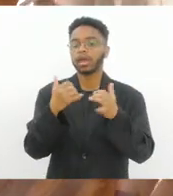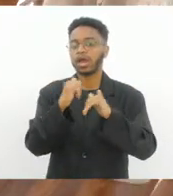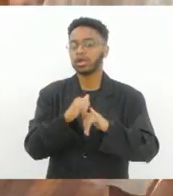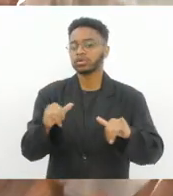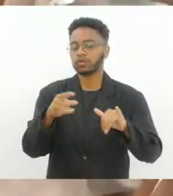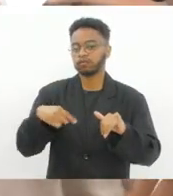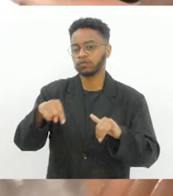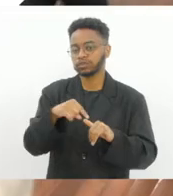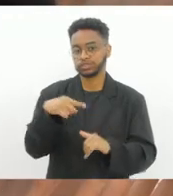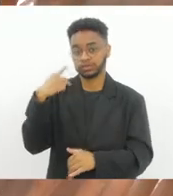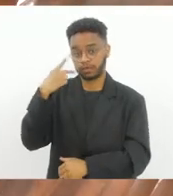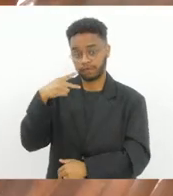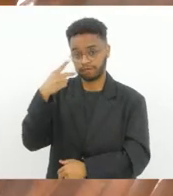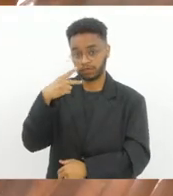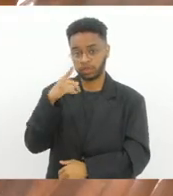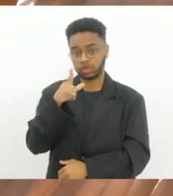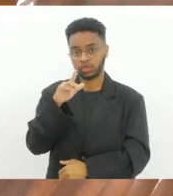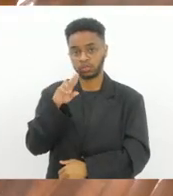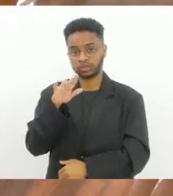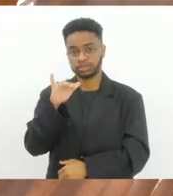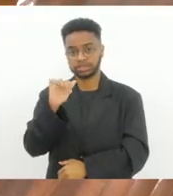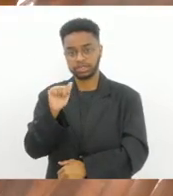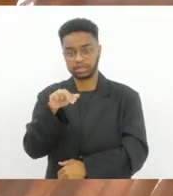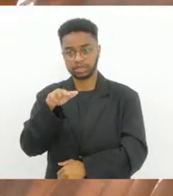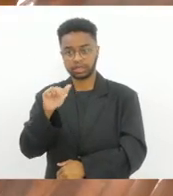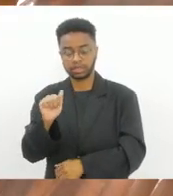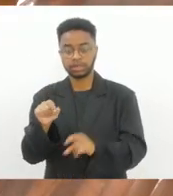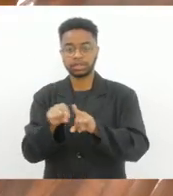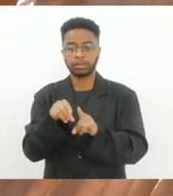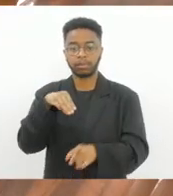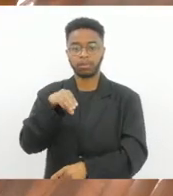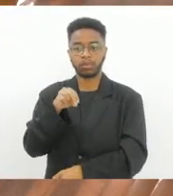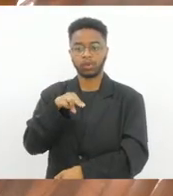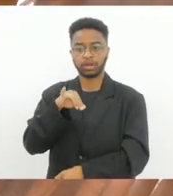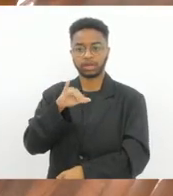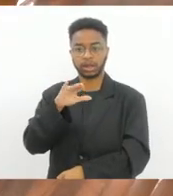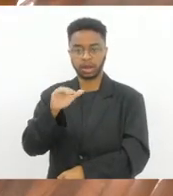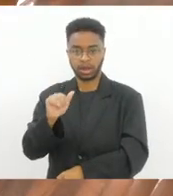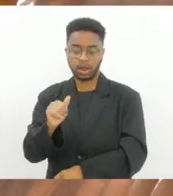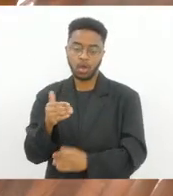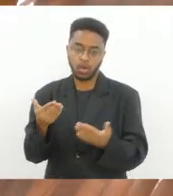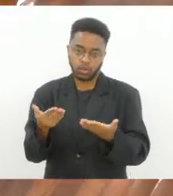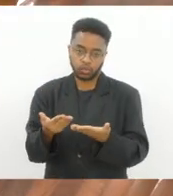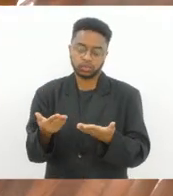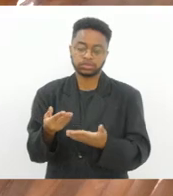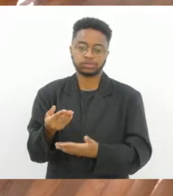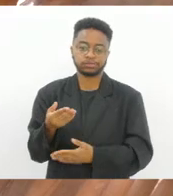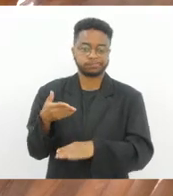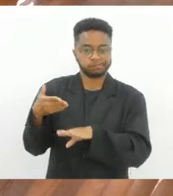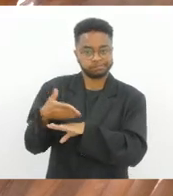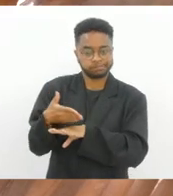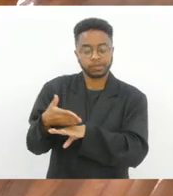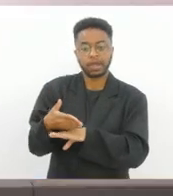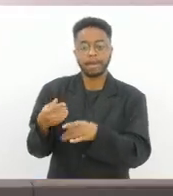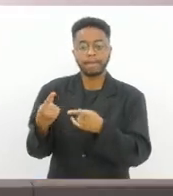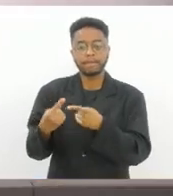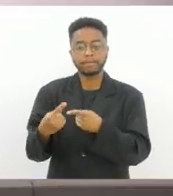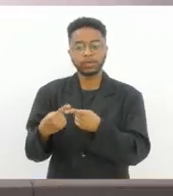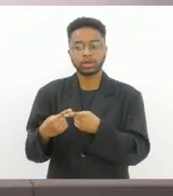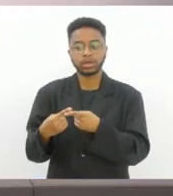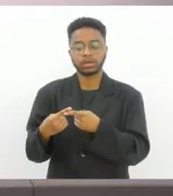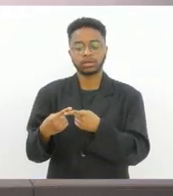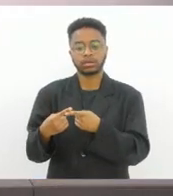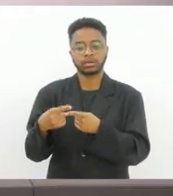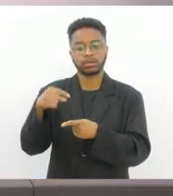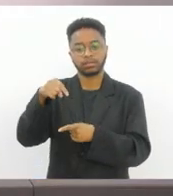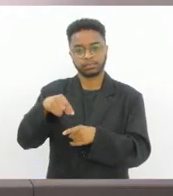as vereadoras Luciana Boatê e Mônica Benício também estariam aqui, já que no âmbito do município